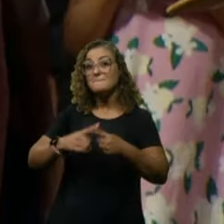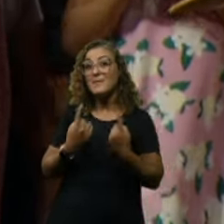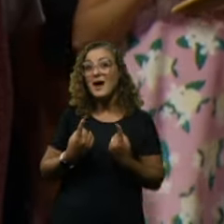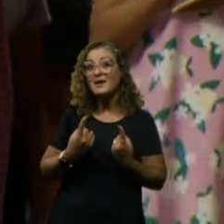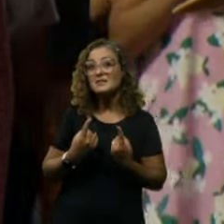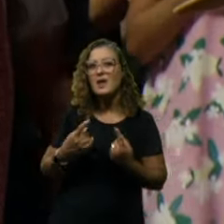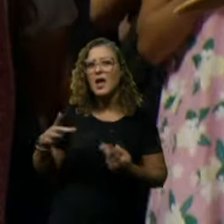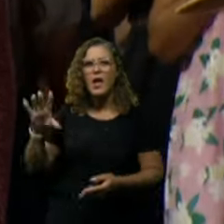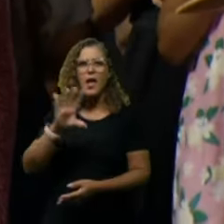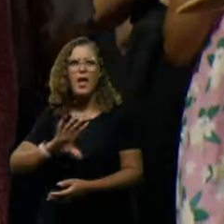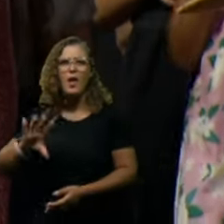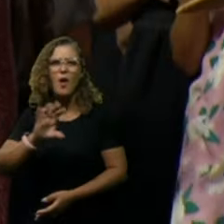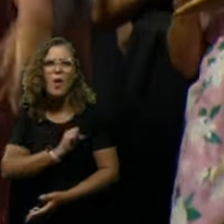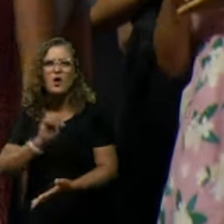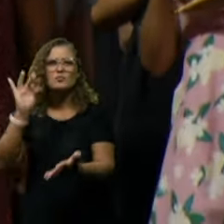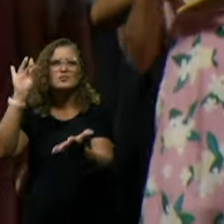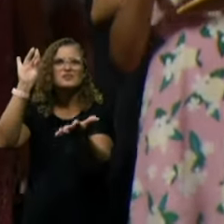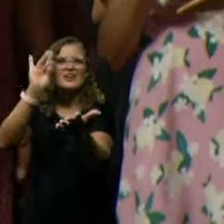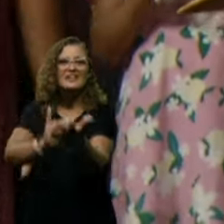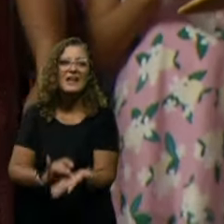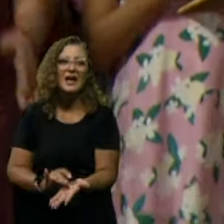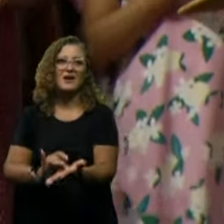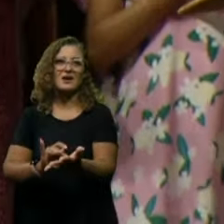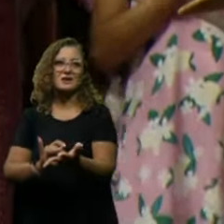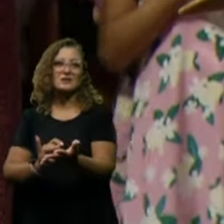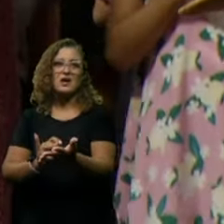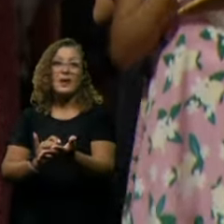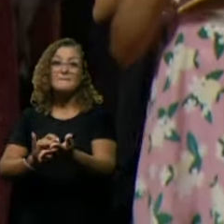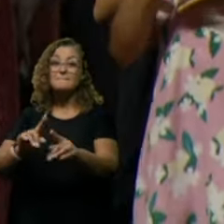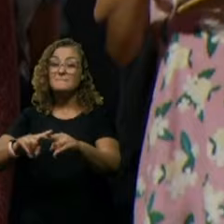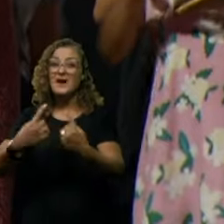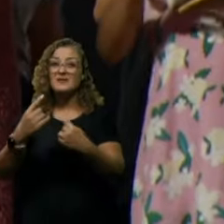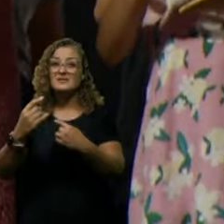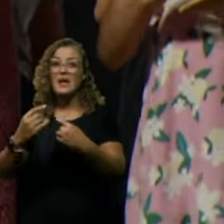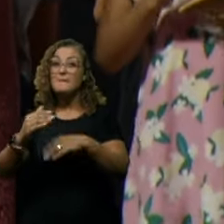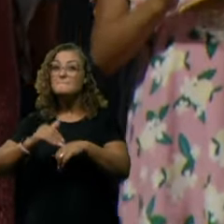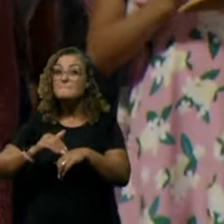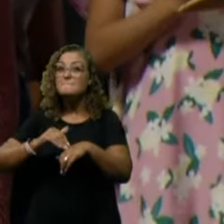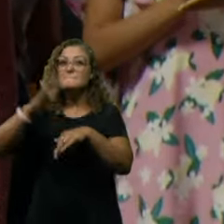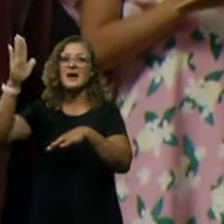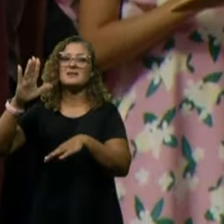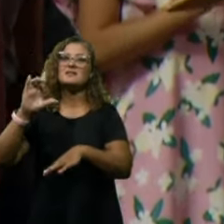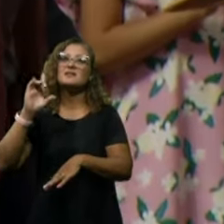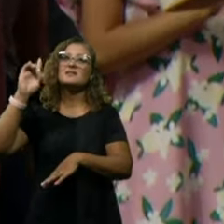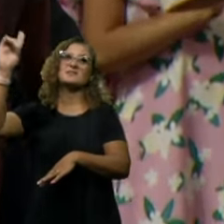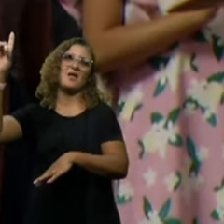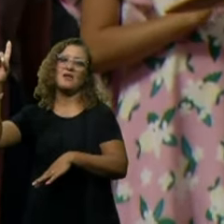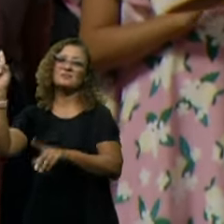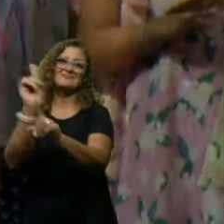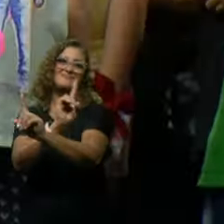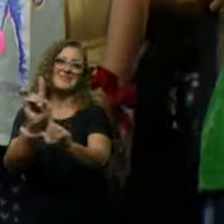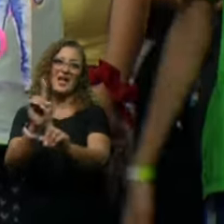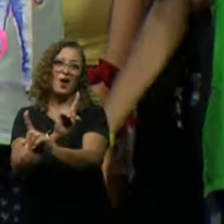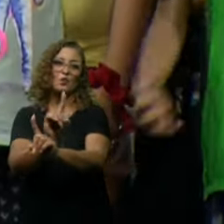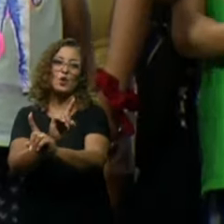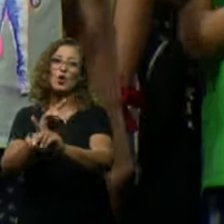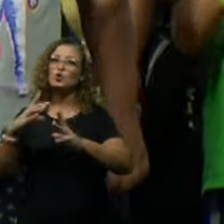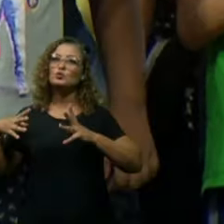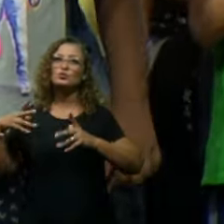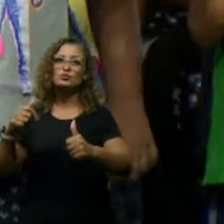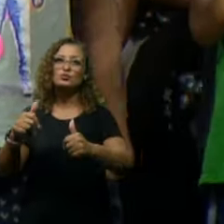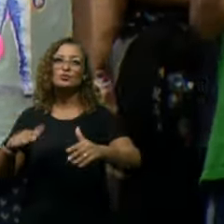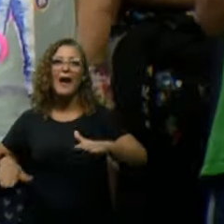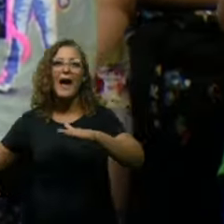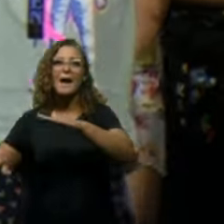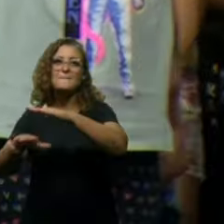Senhor Deus aí eu fico feliz porque eu digo amor que você tem por mim não pode aferir seria um lugar que Deus está tudo abaixo